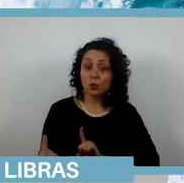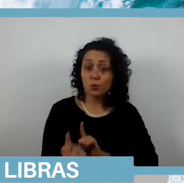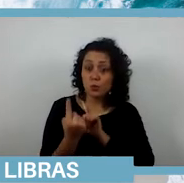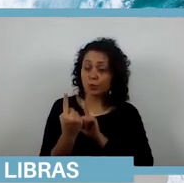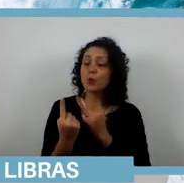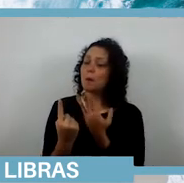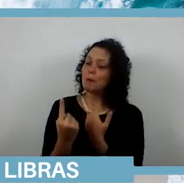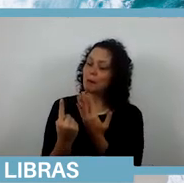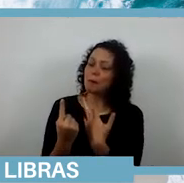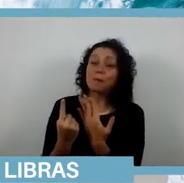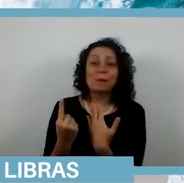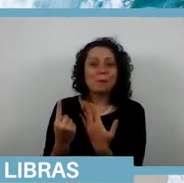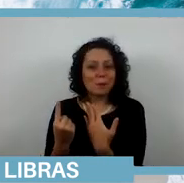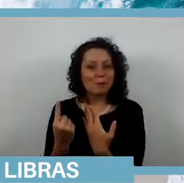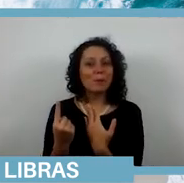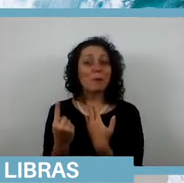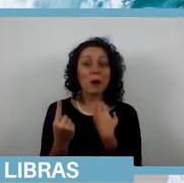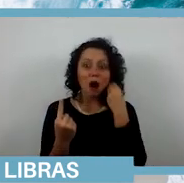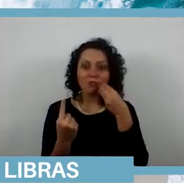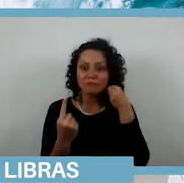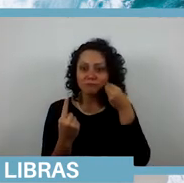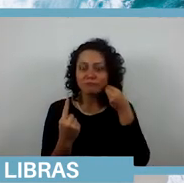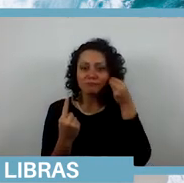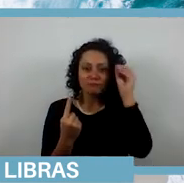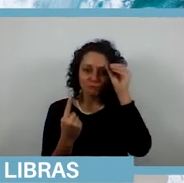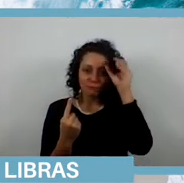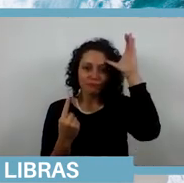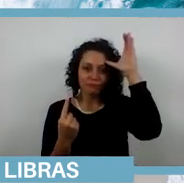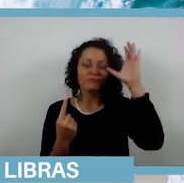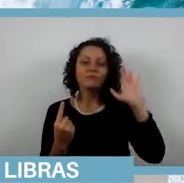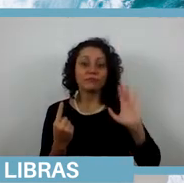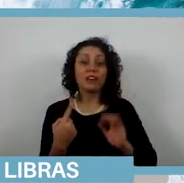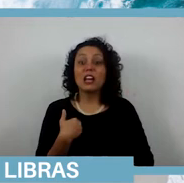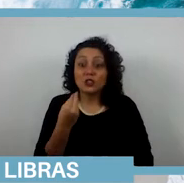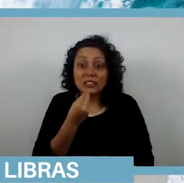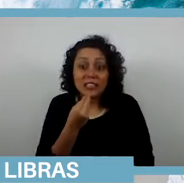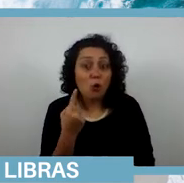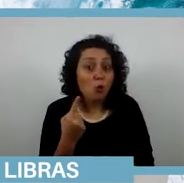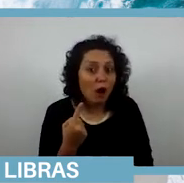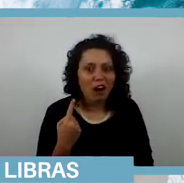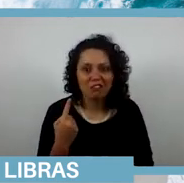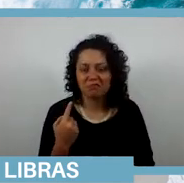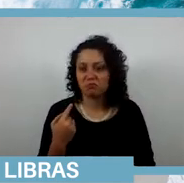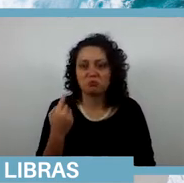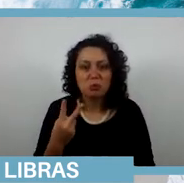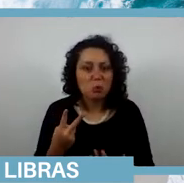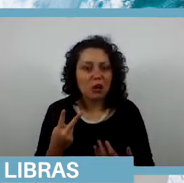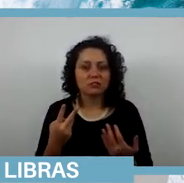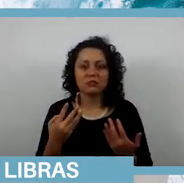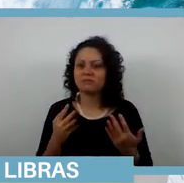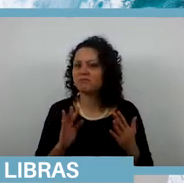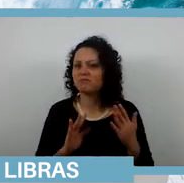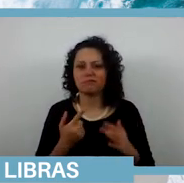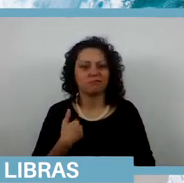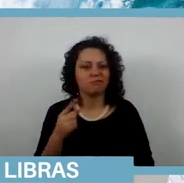retorno né então literalmente pra vocês tá e não ter que ter só um vez nem duas eu fiz sem exagero piso